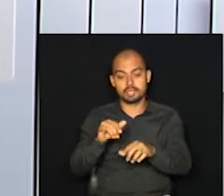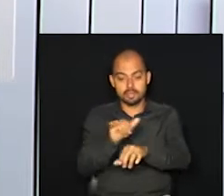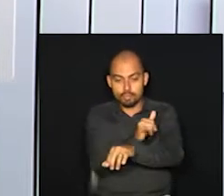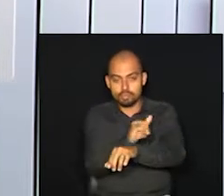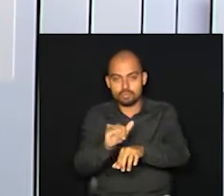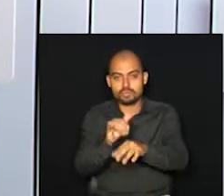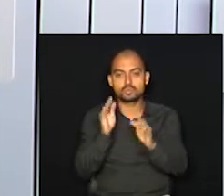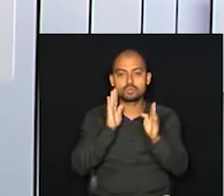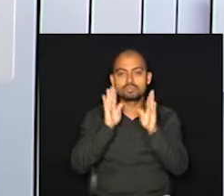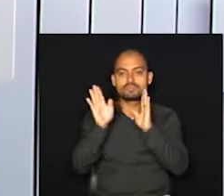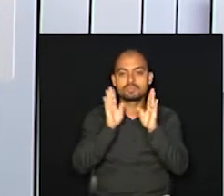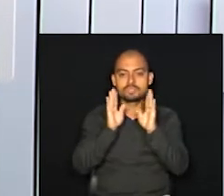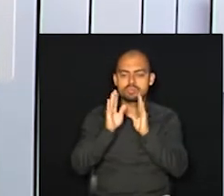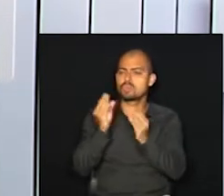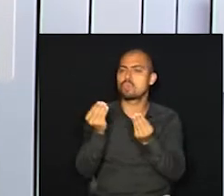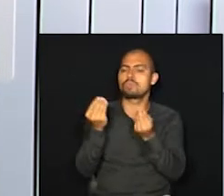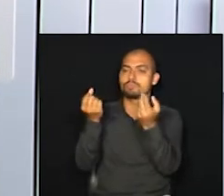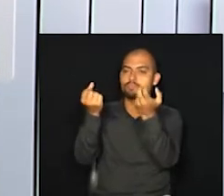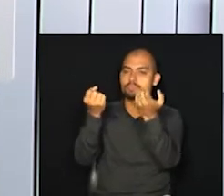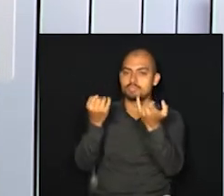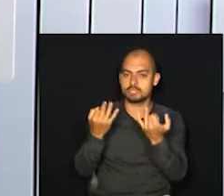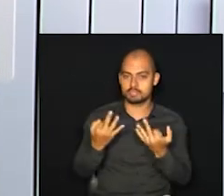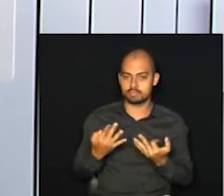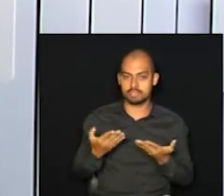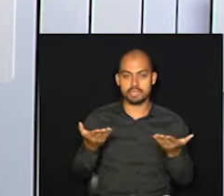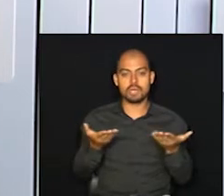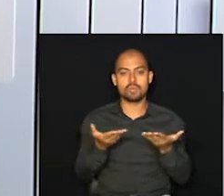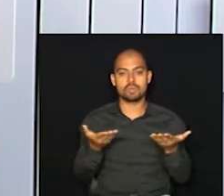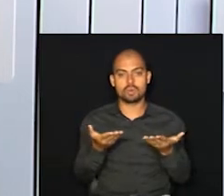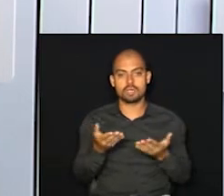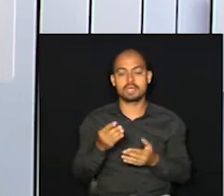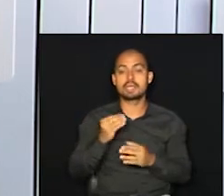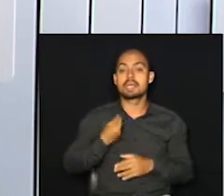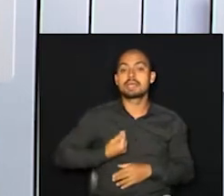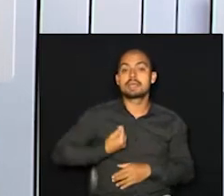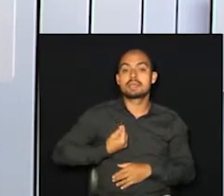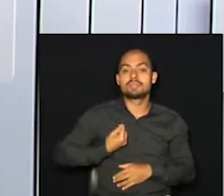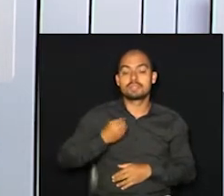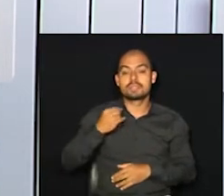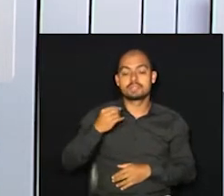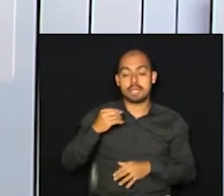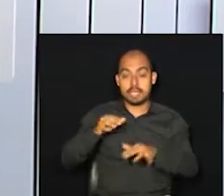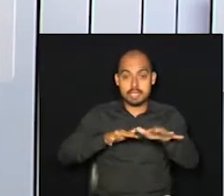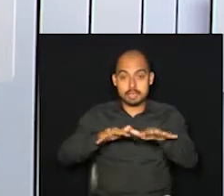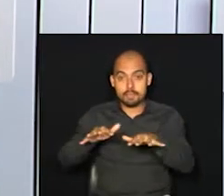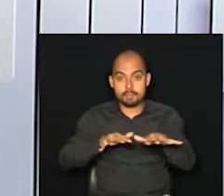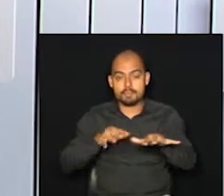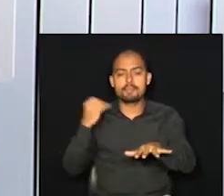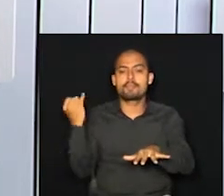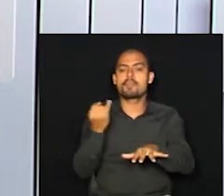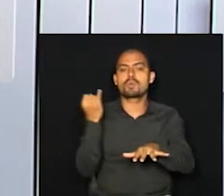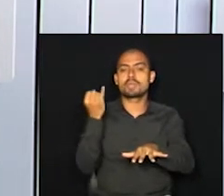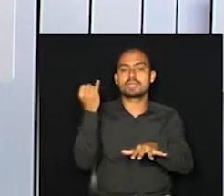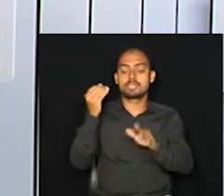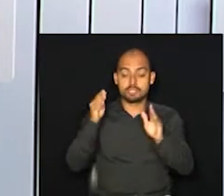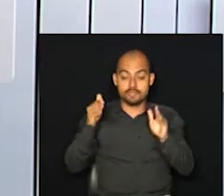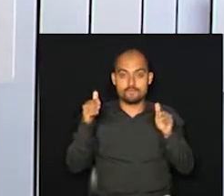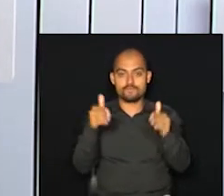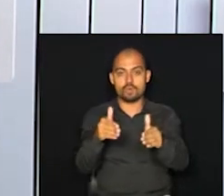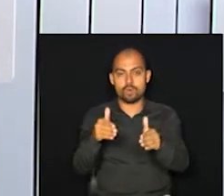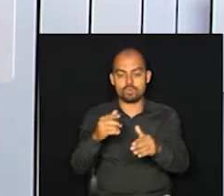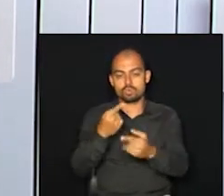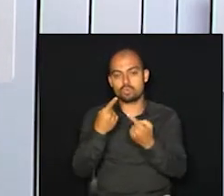Facebook. Queria que a senhora explicasse neste espaço, então, a importância de um movimento específico contra